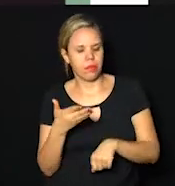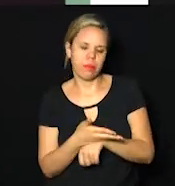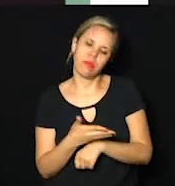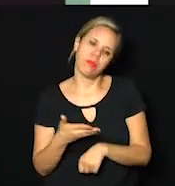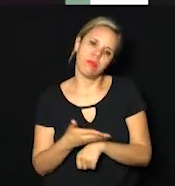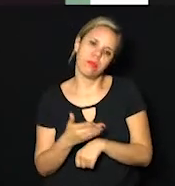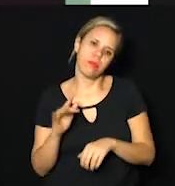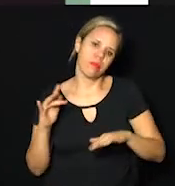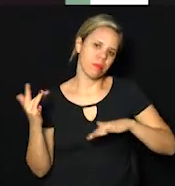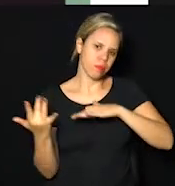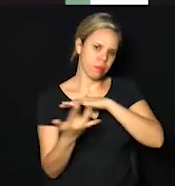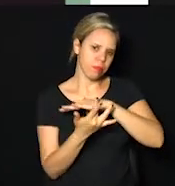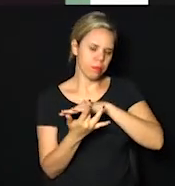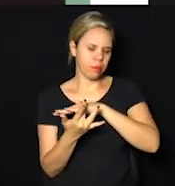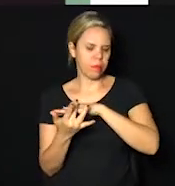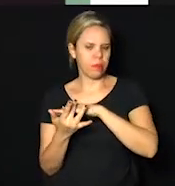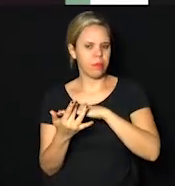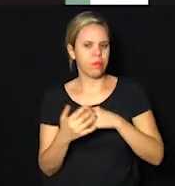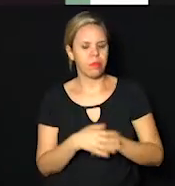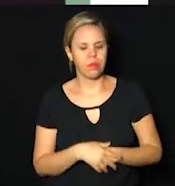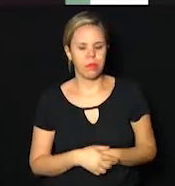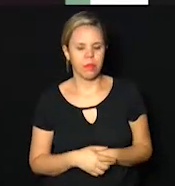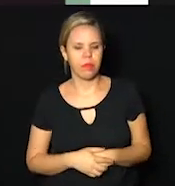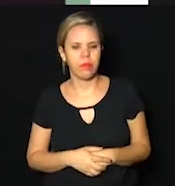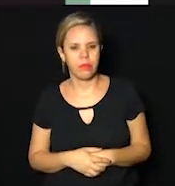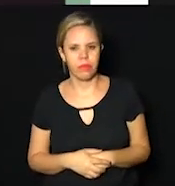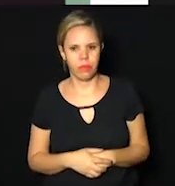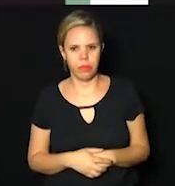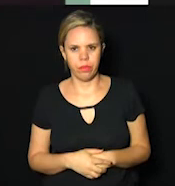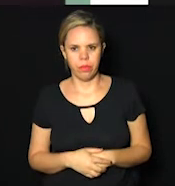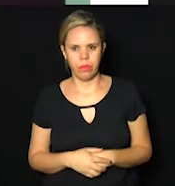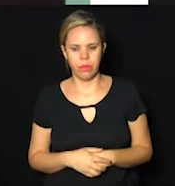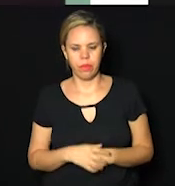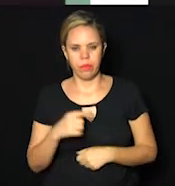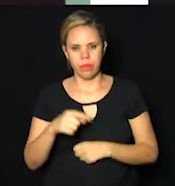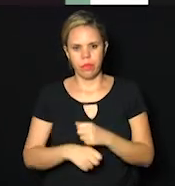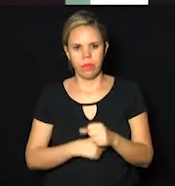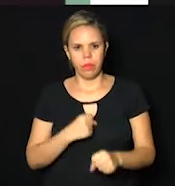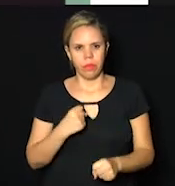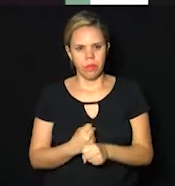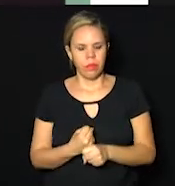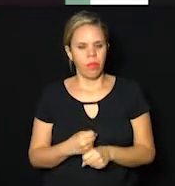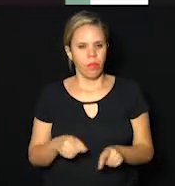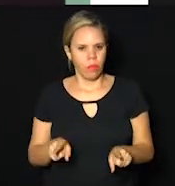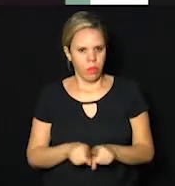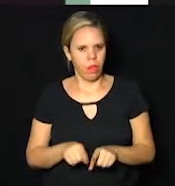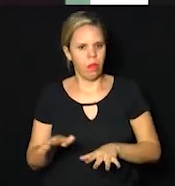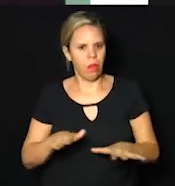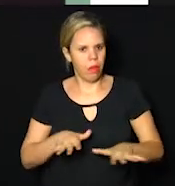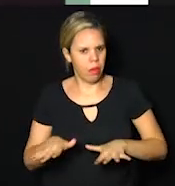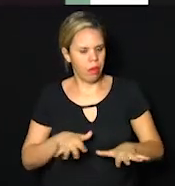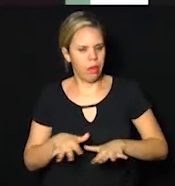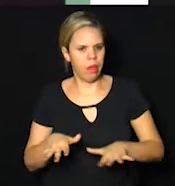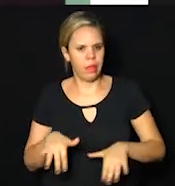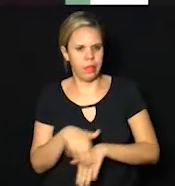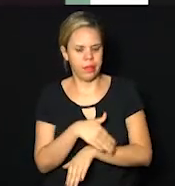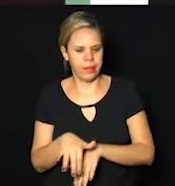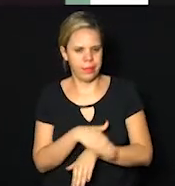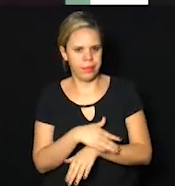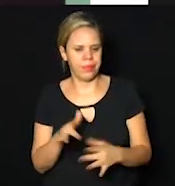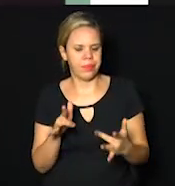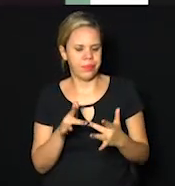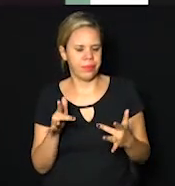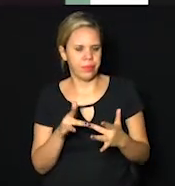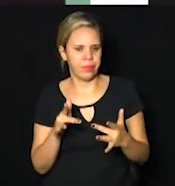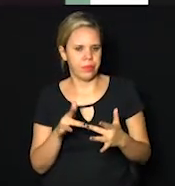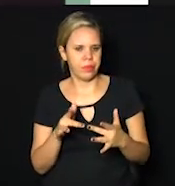nas redes sociais, claro, este ano nem tanto, mas na mobilização nas ruas. E quando as pessoas